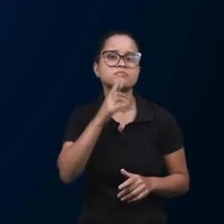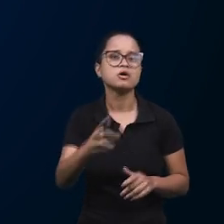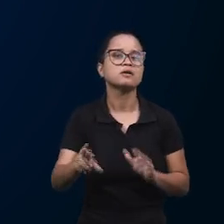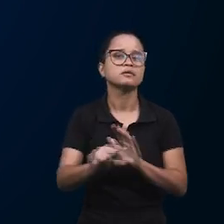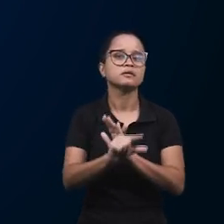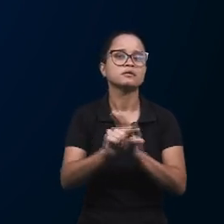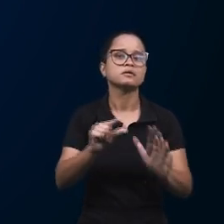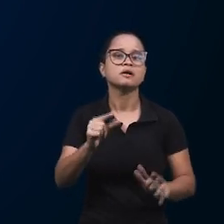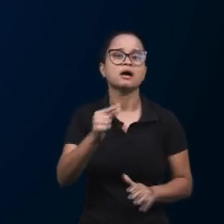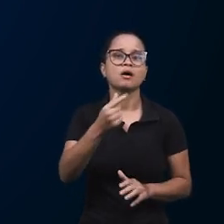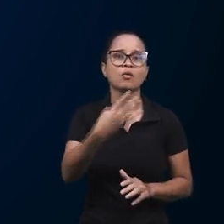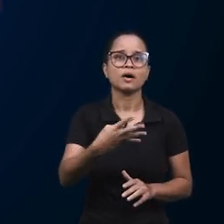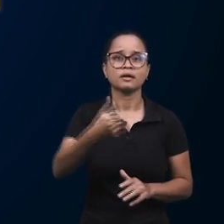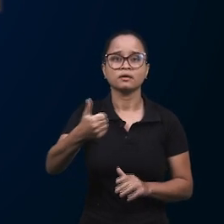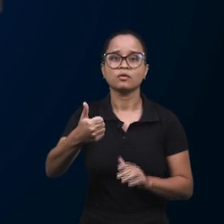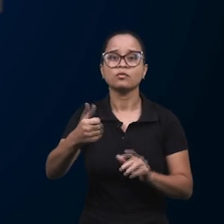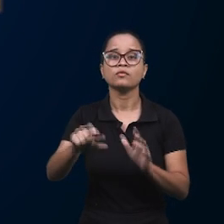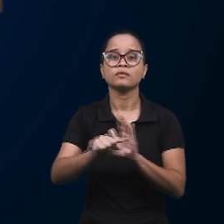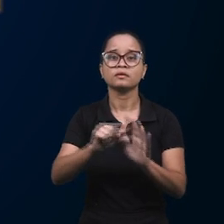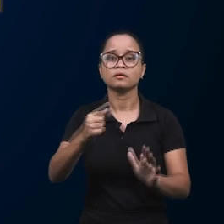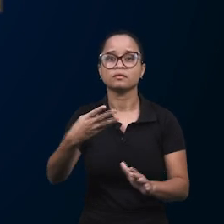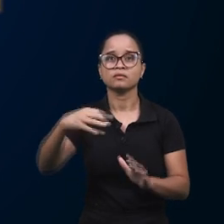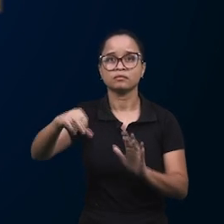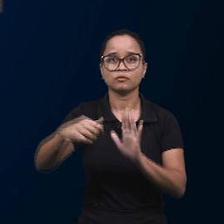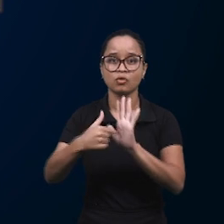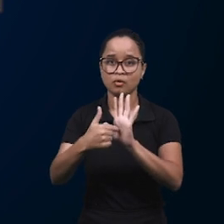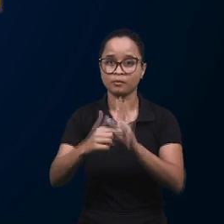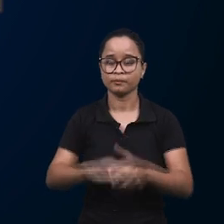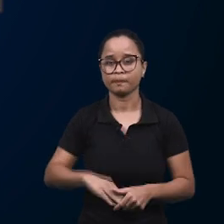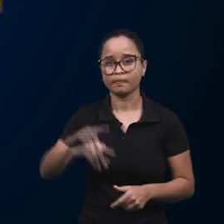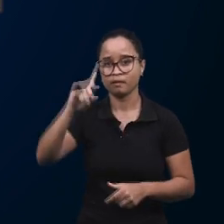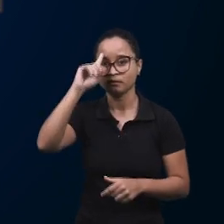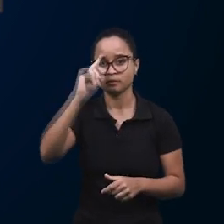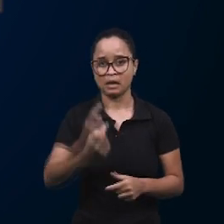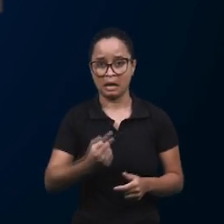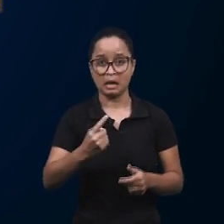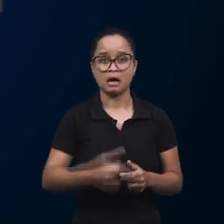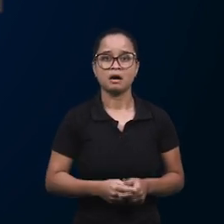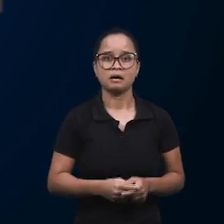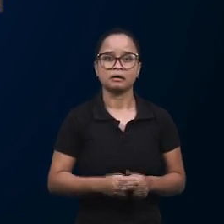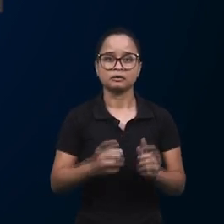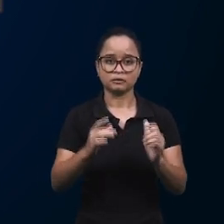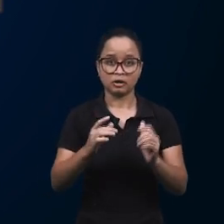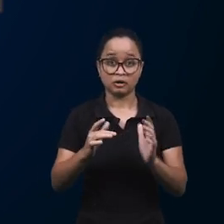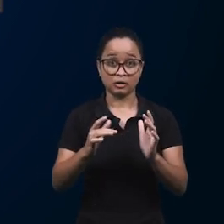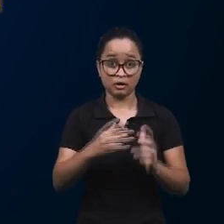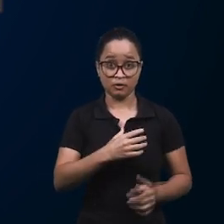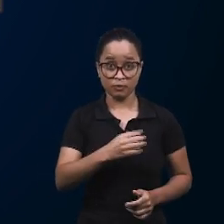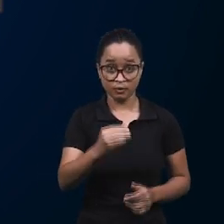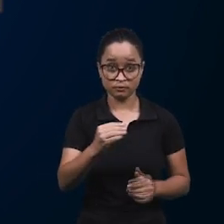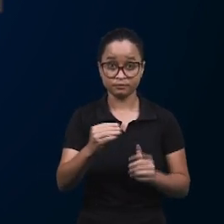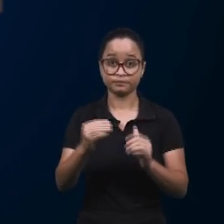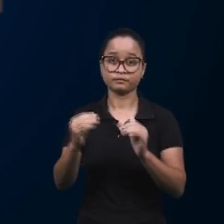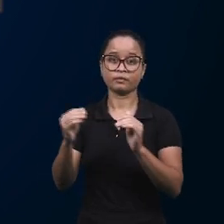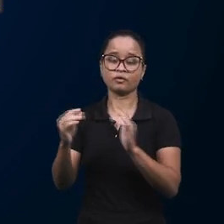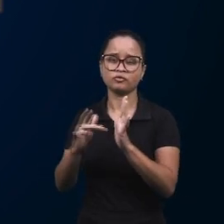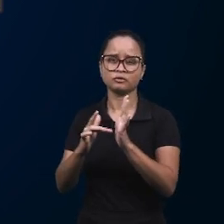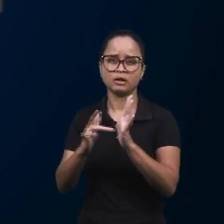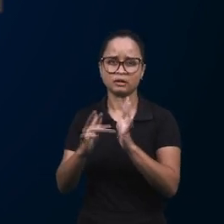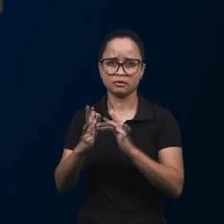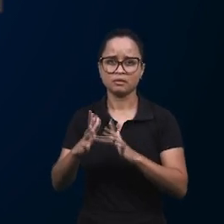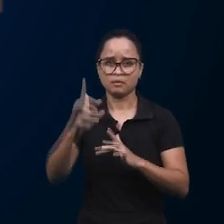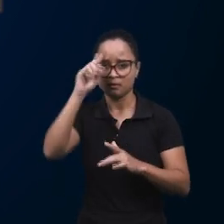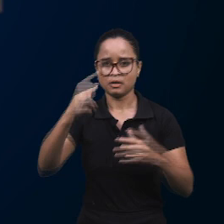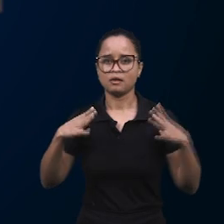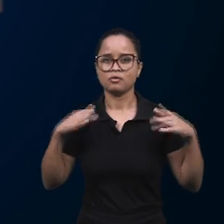e 49. Amém? Mandará o Filho do Homem os seus anjos, e eles colherão do